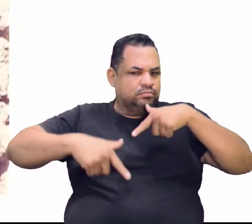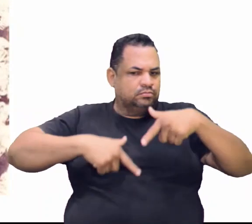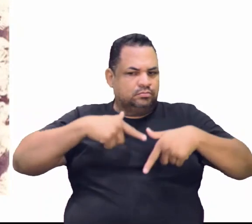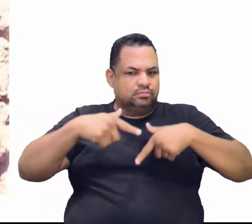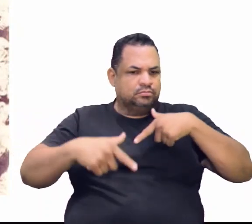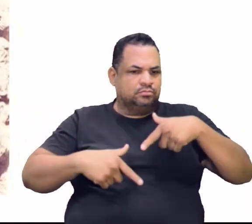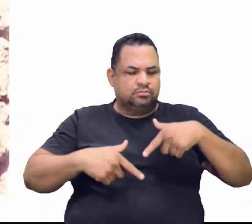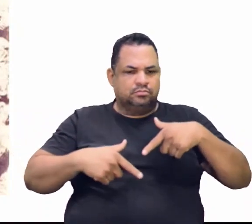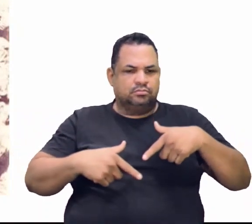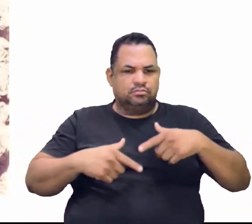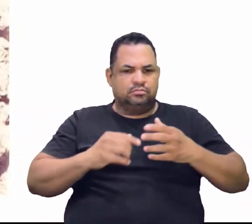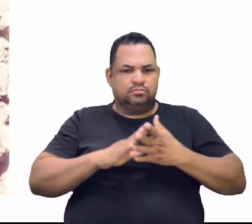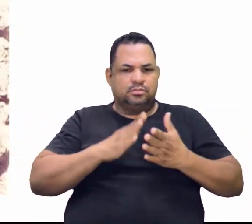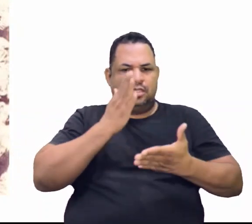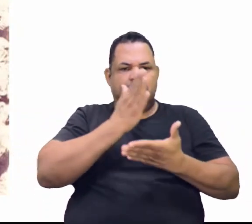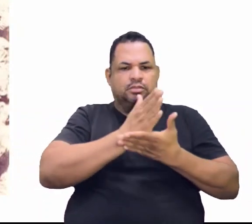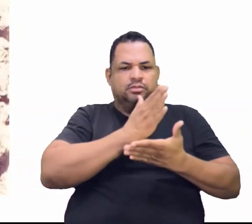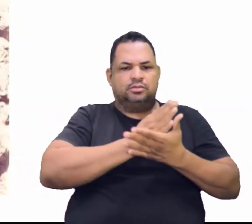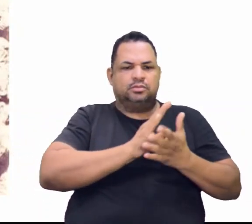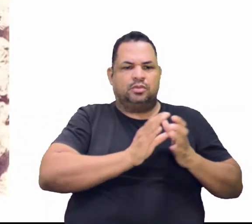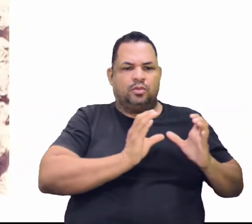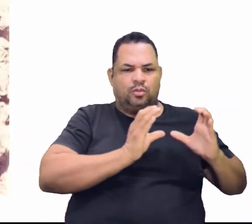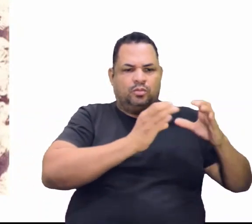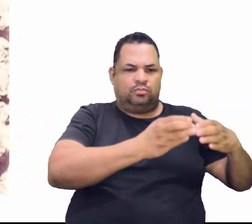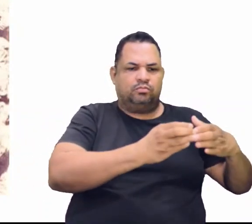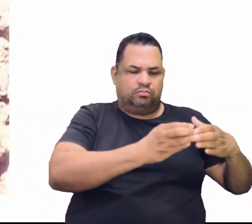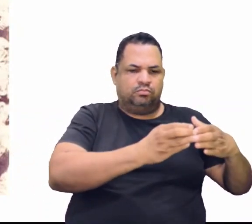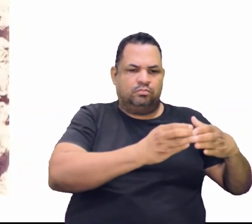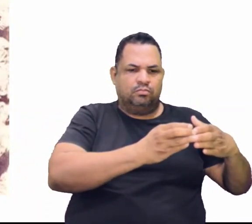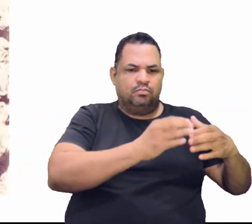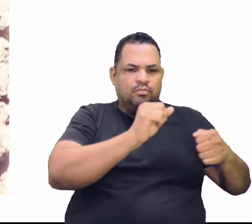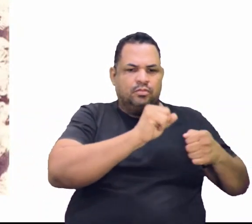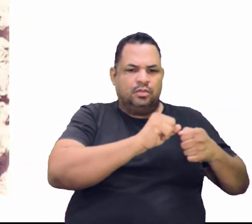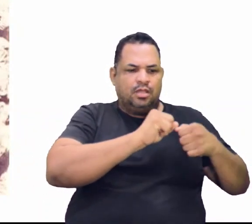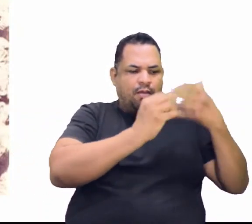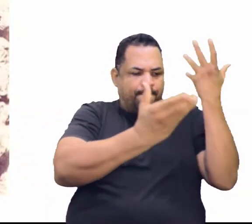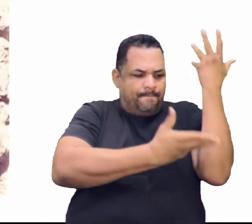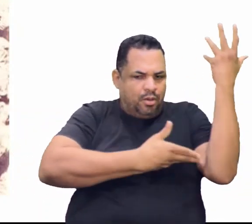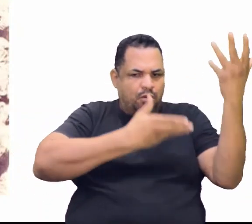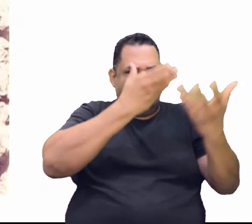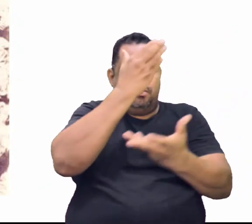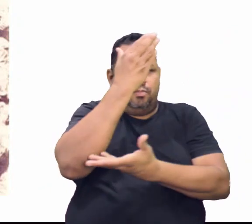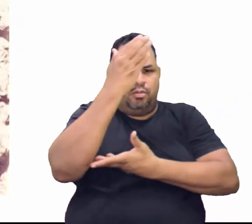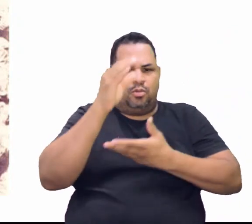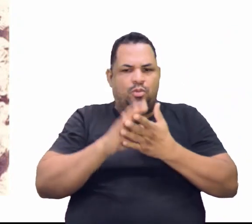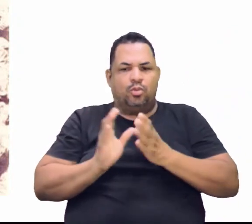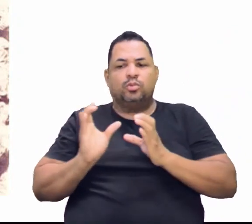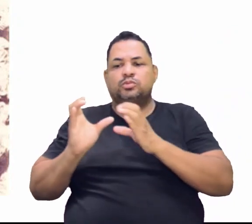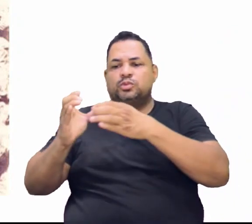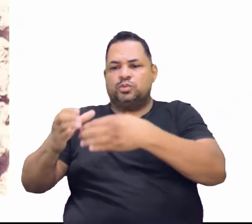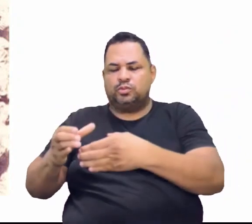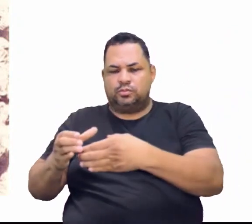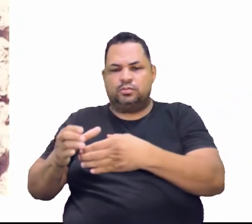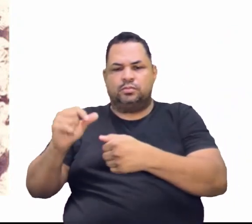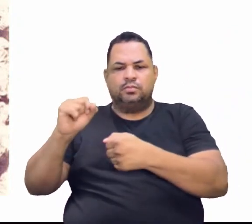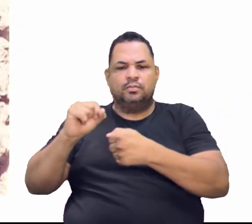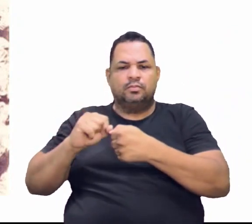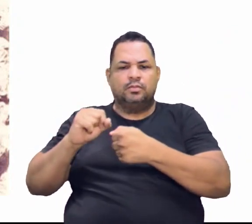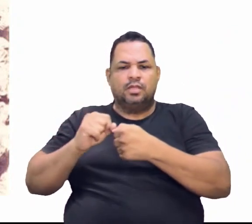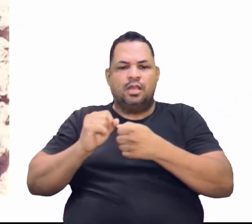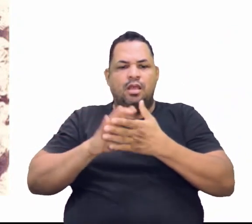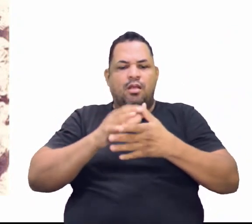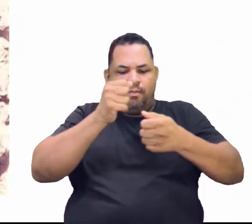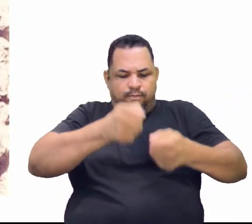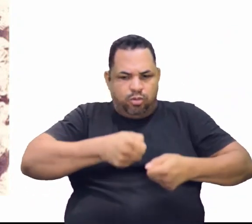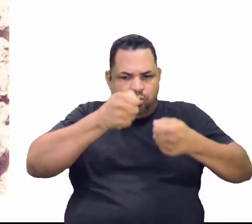que eram divididos. Ó. Um grupo fazia a derrubada, um outro grupo fazia